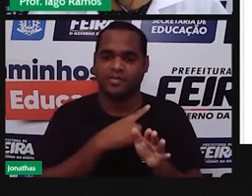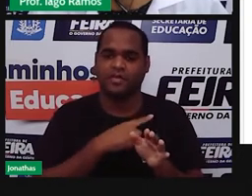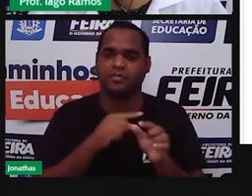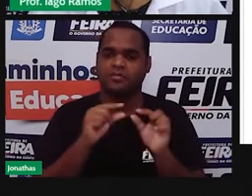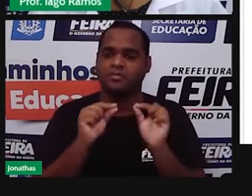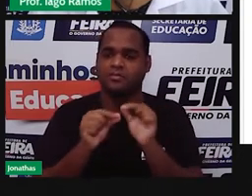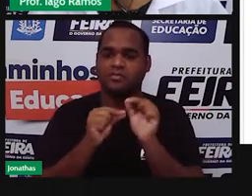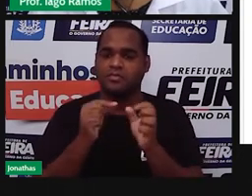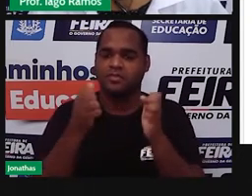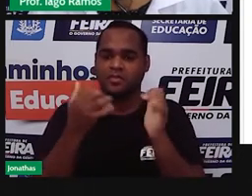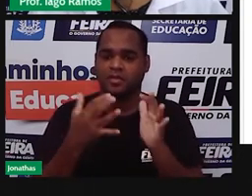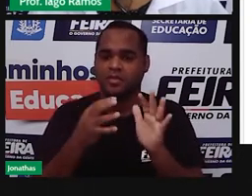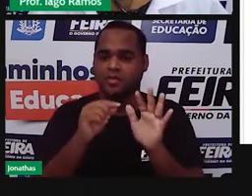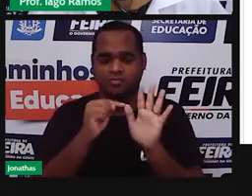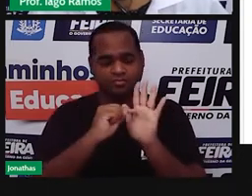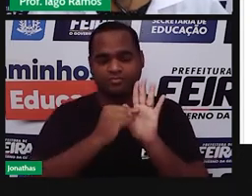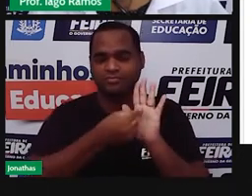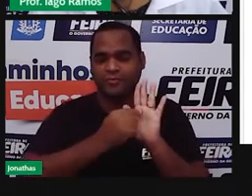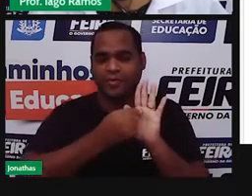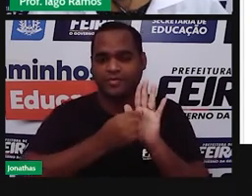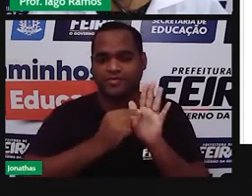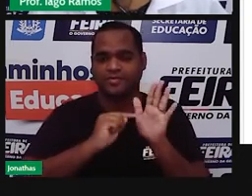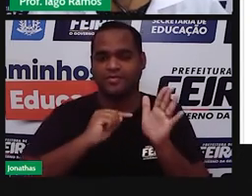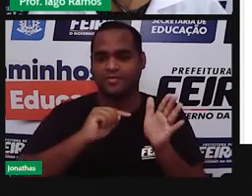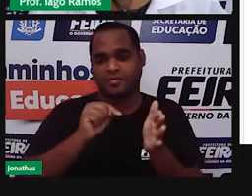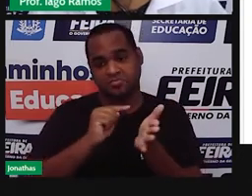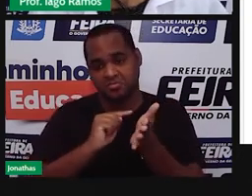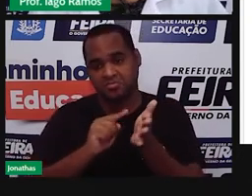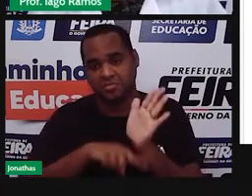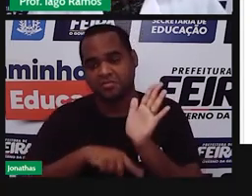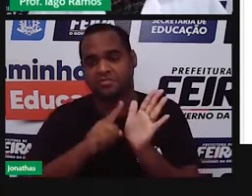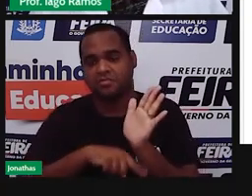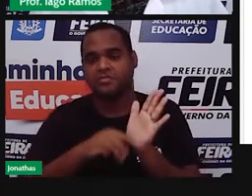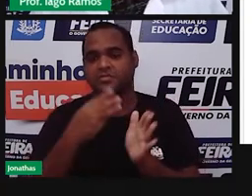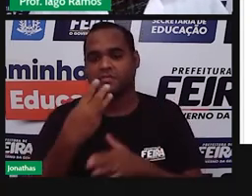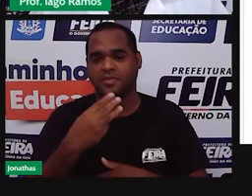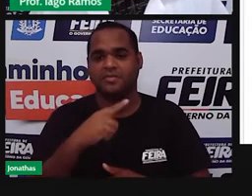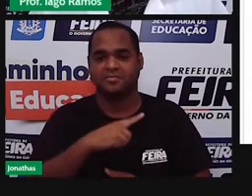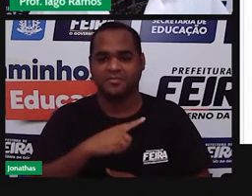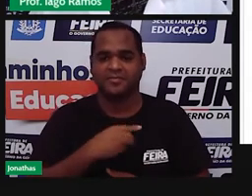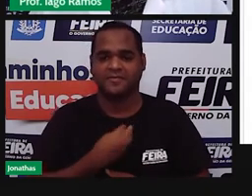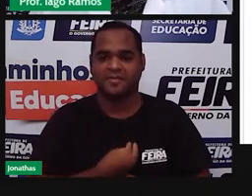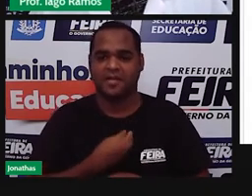botar um pontinho aqui, ó. E o menos 3.